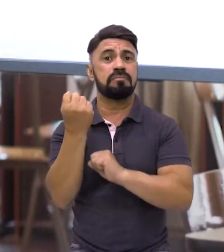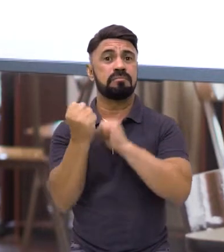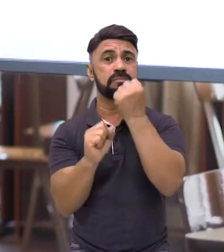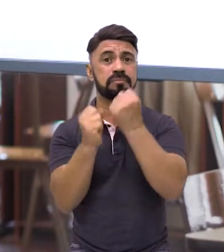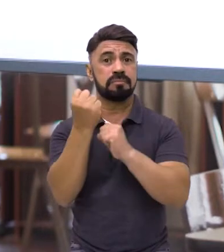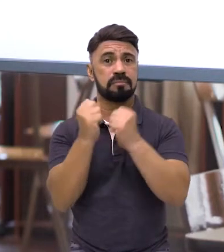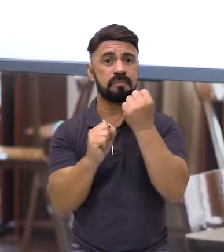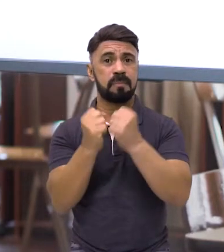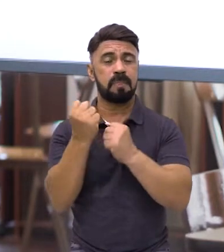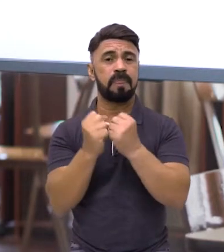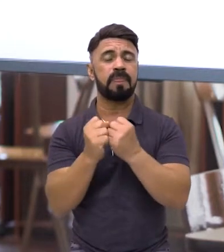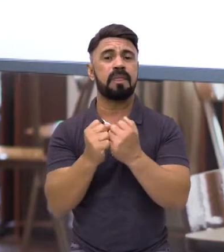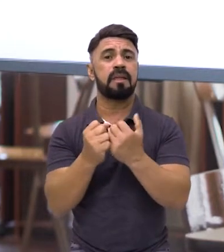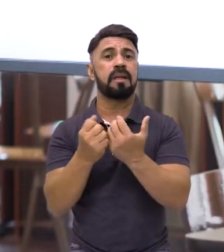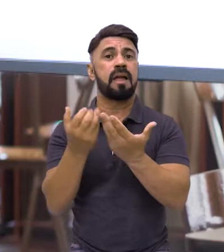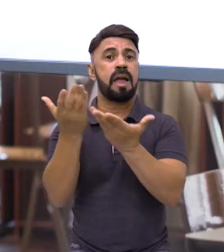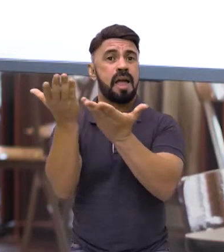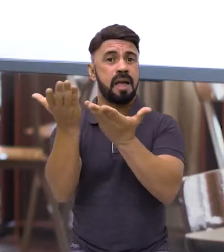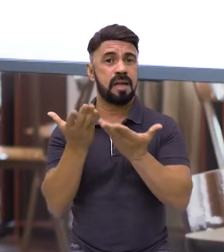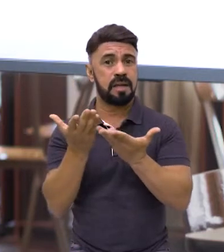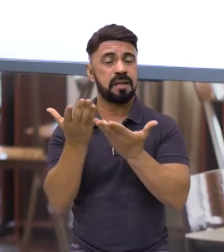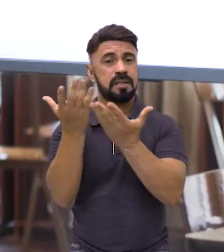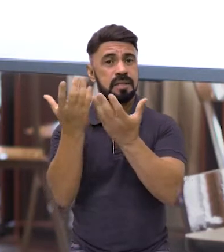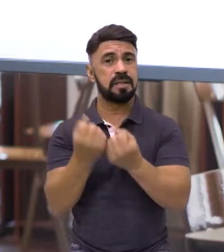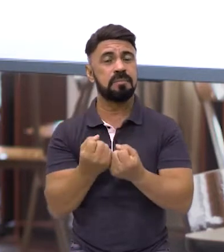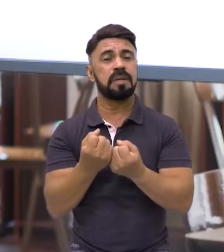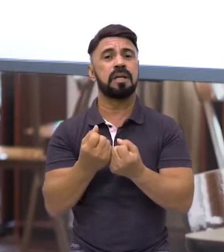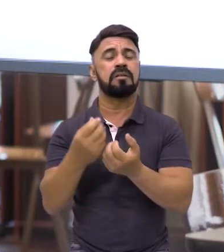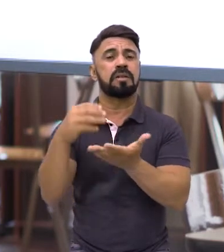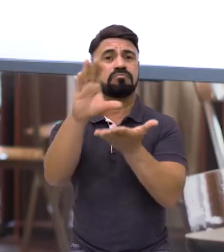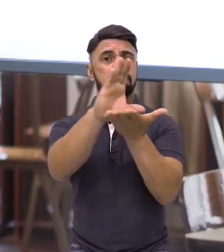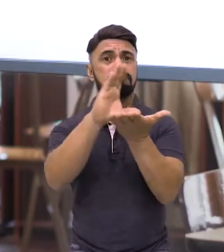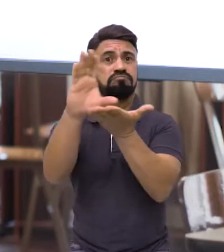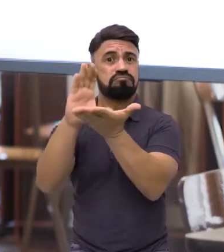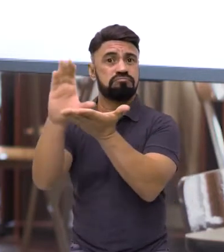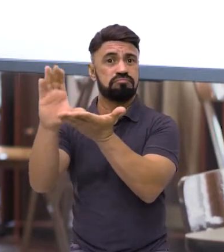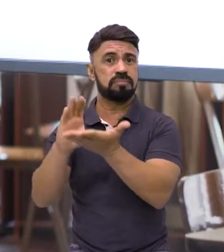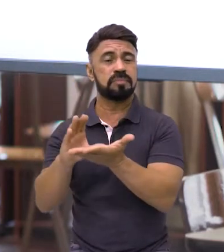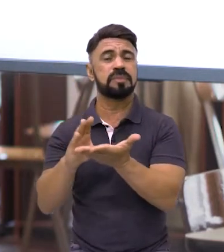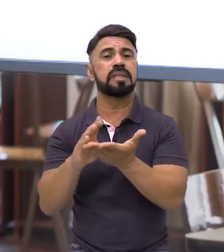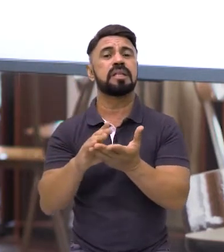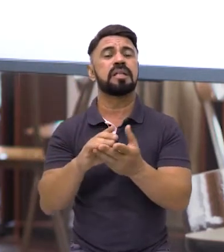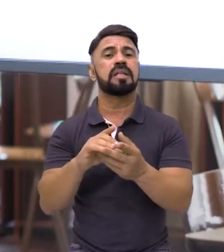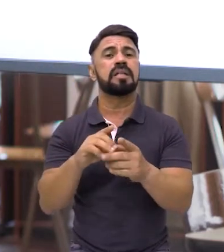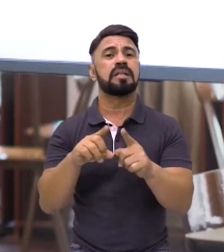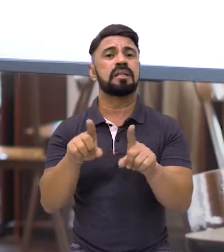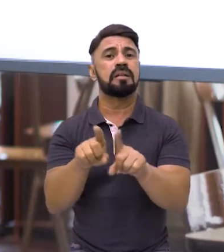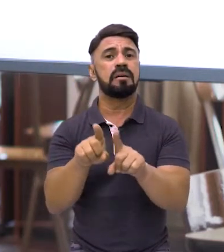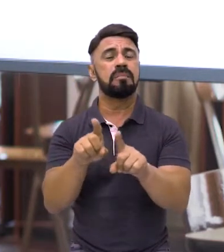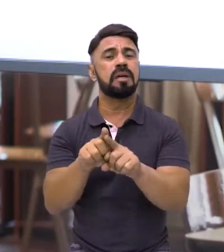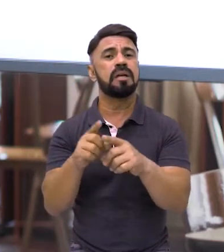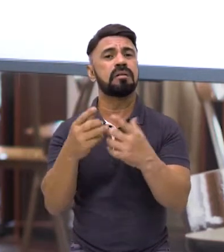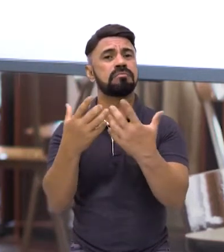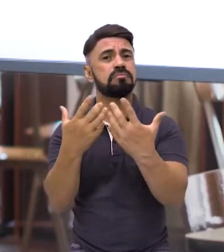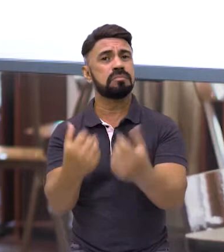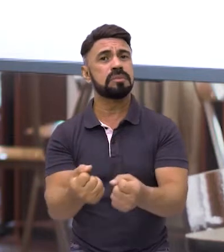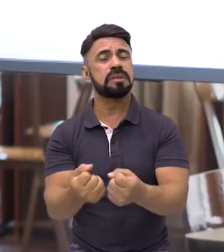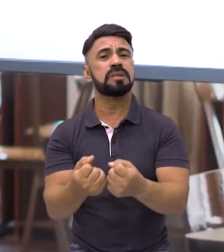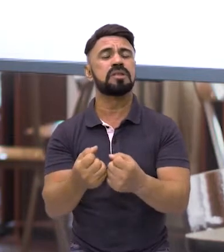industrialização, recebendo, investimento de outros países ou até mesmo